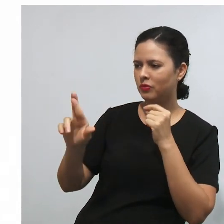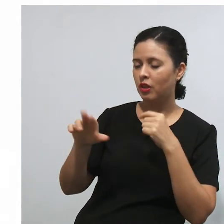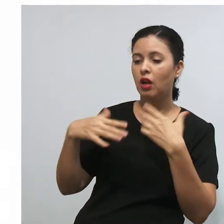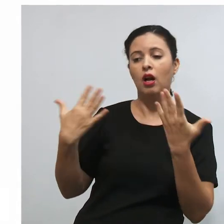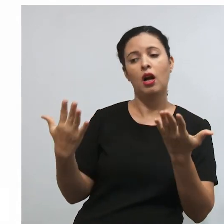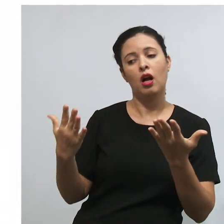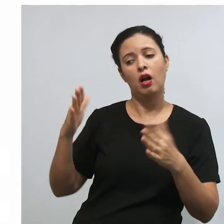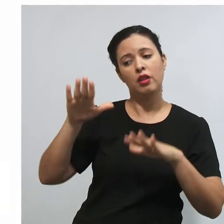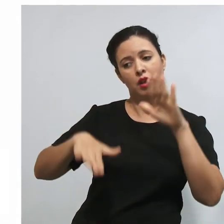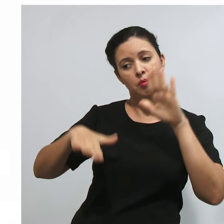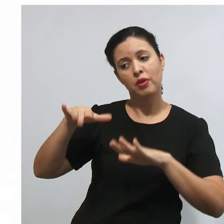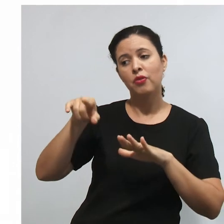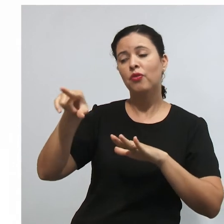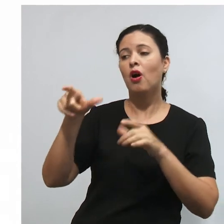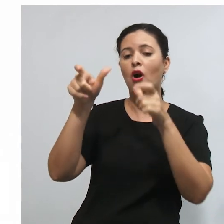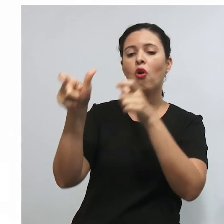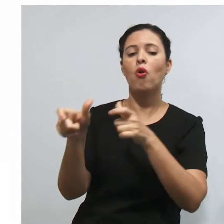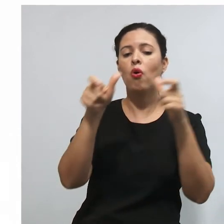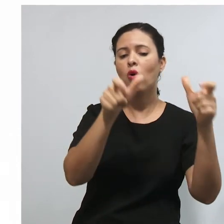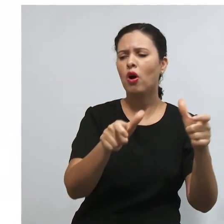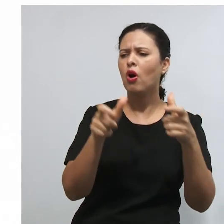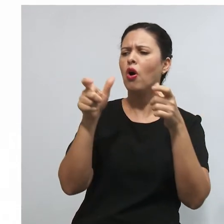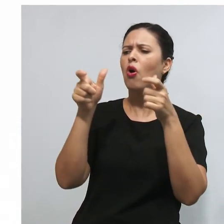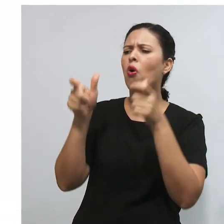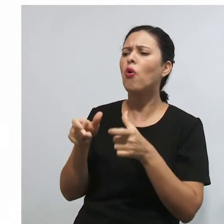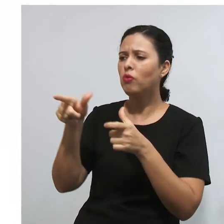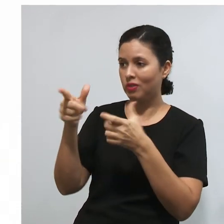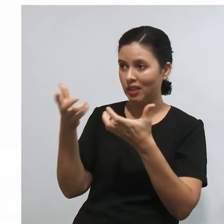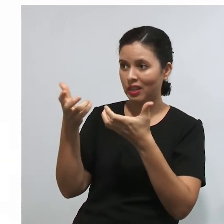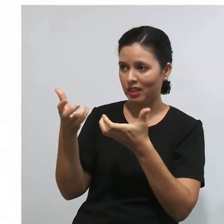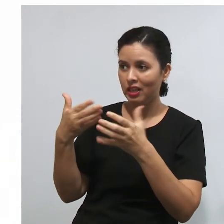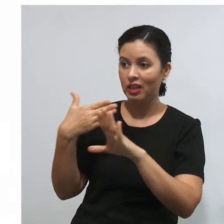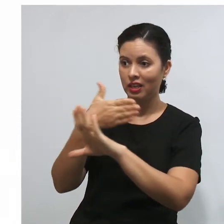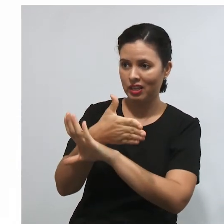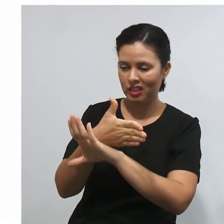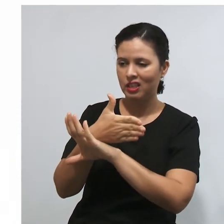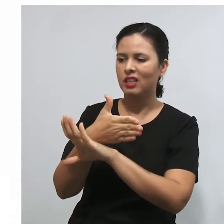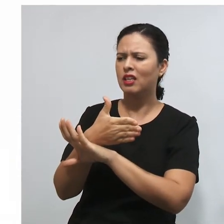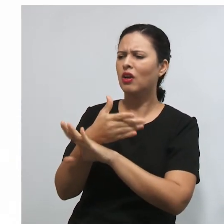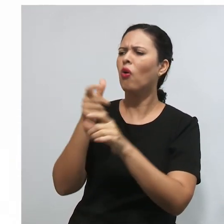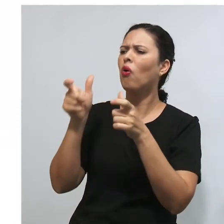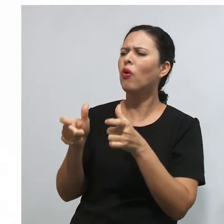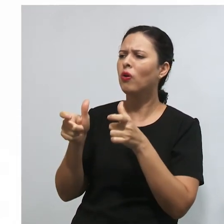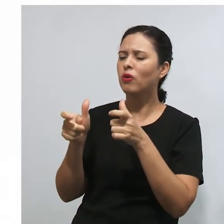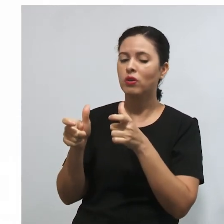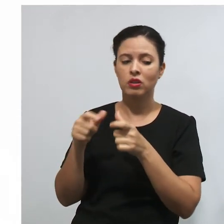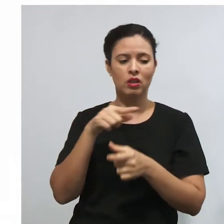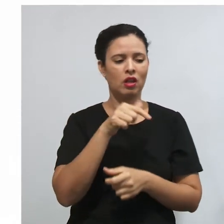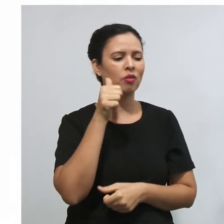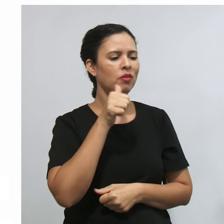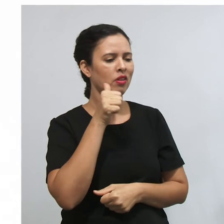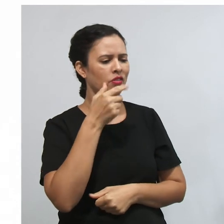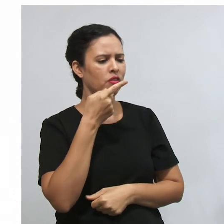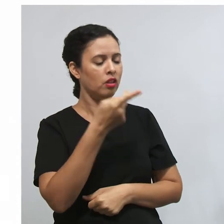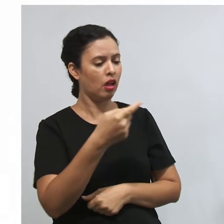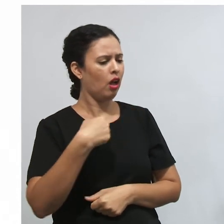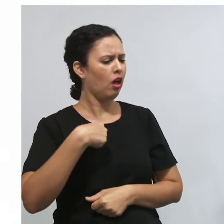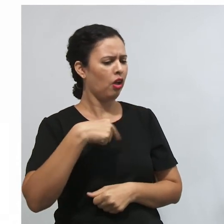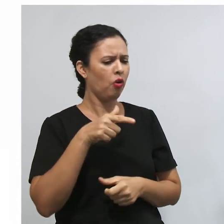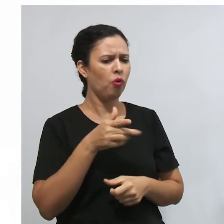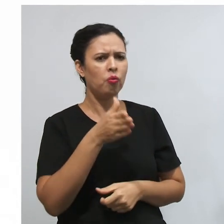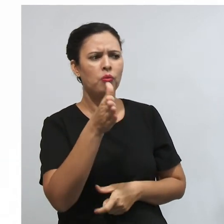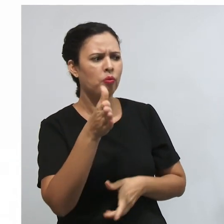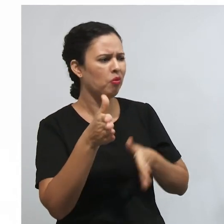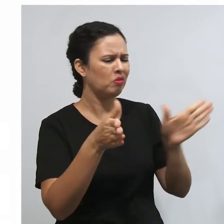lugar para onde você quer ir, respondeu o gato. E aí ela disse, eu não